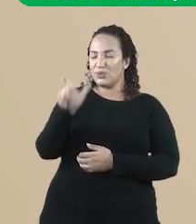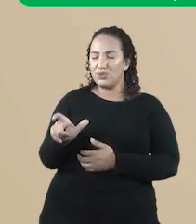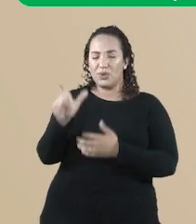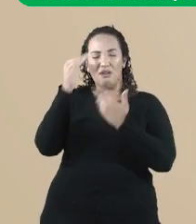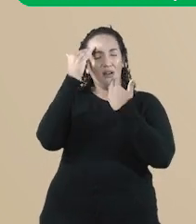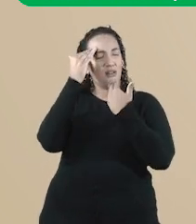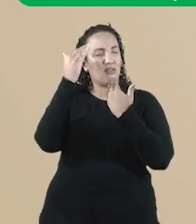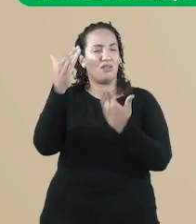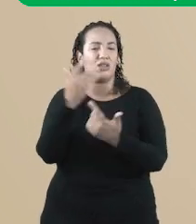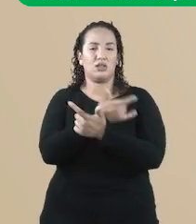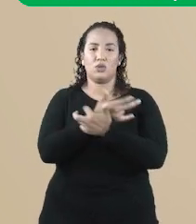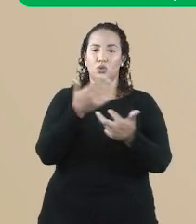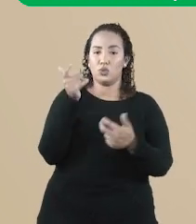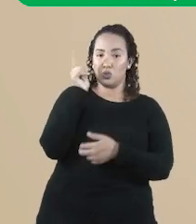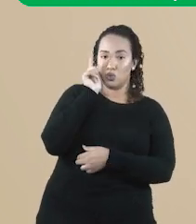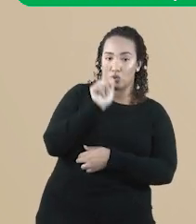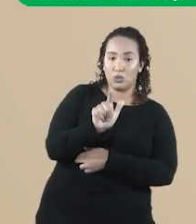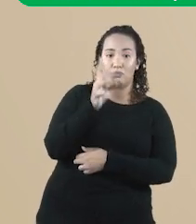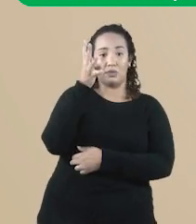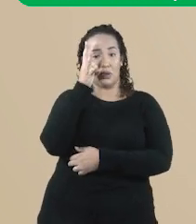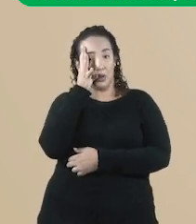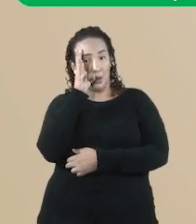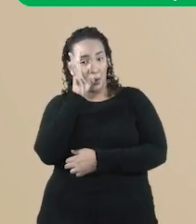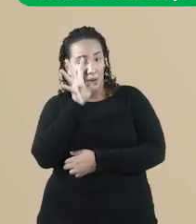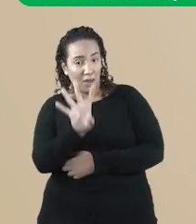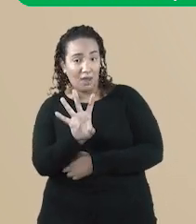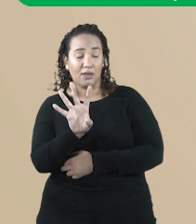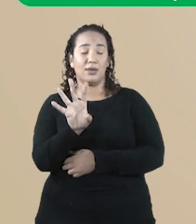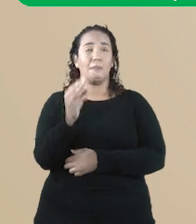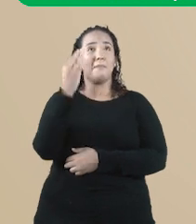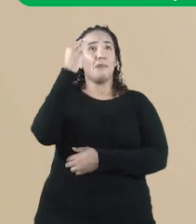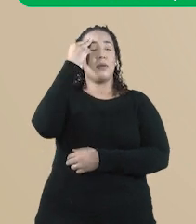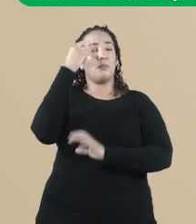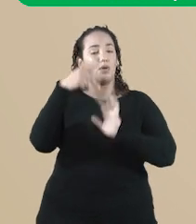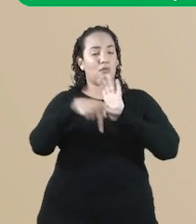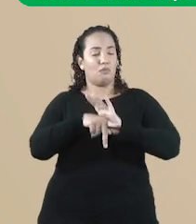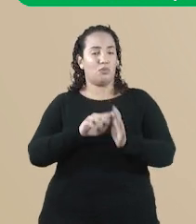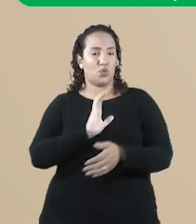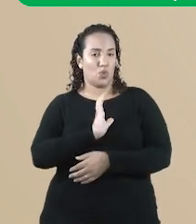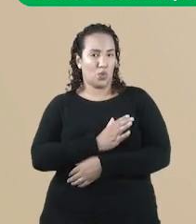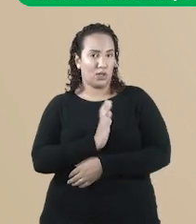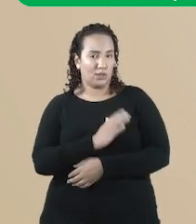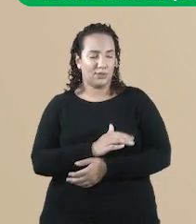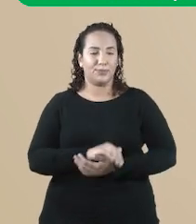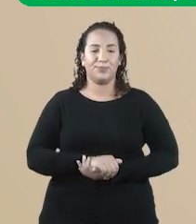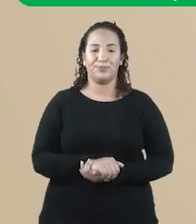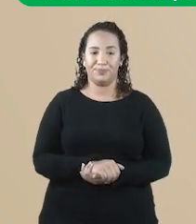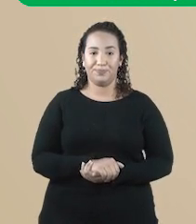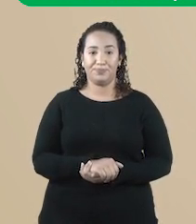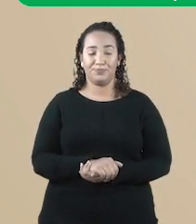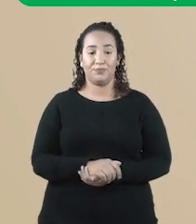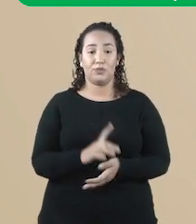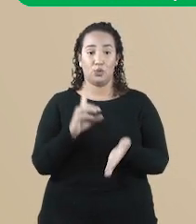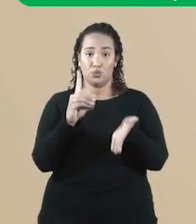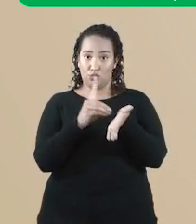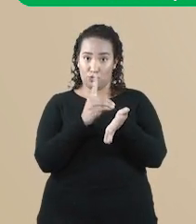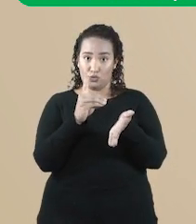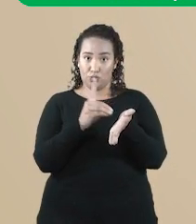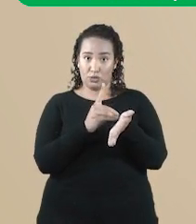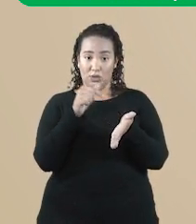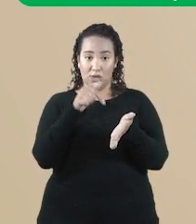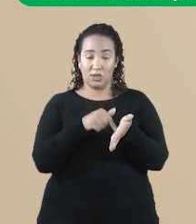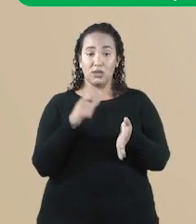é grato por suas conquistas. Reconhecimento, realização. A memória do coração. Um verbete